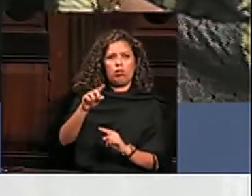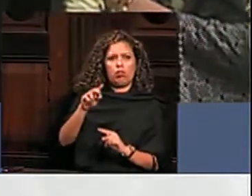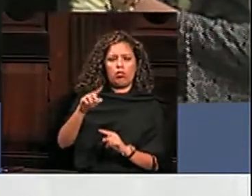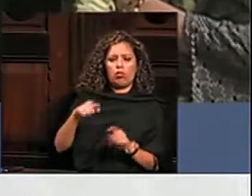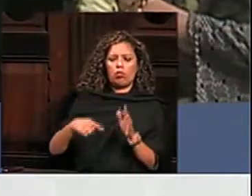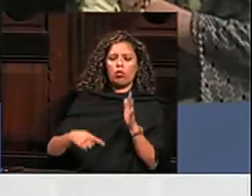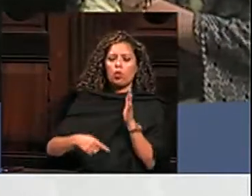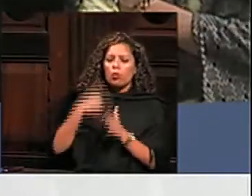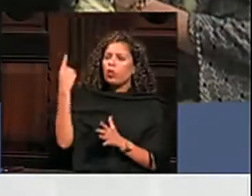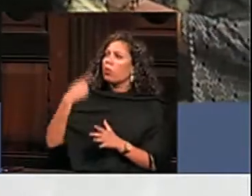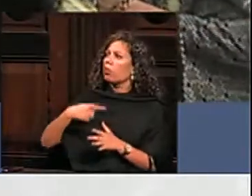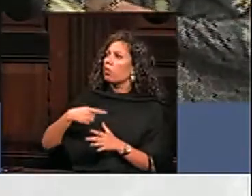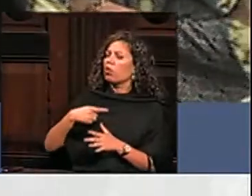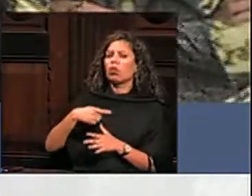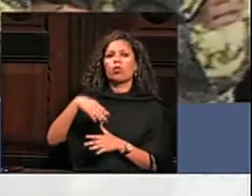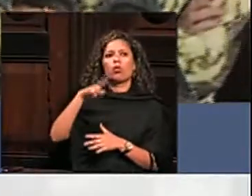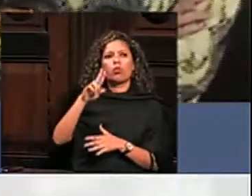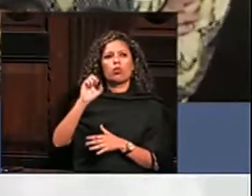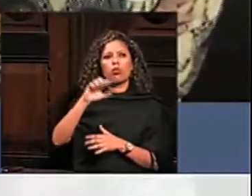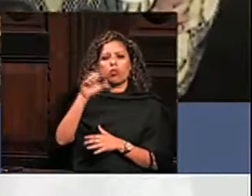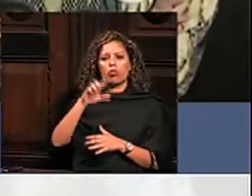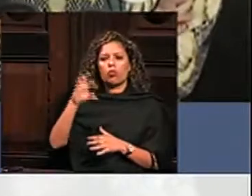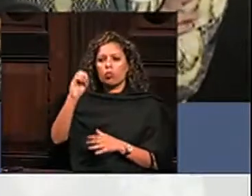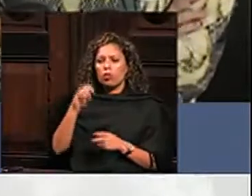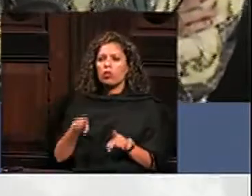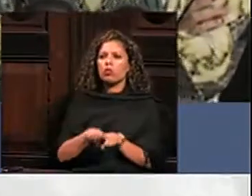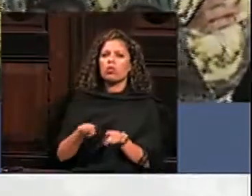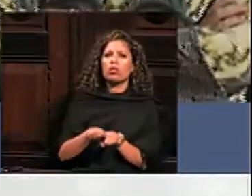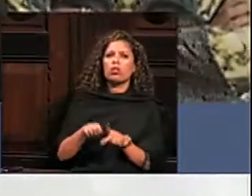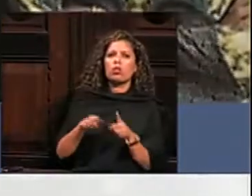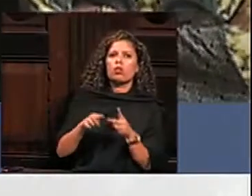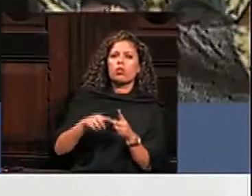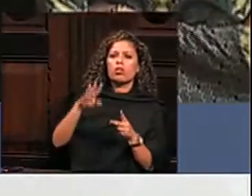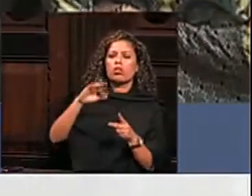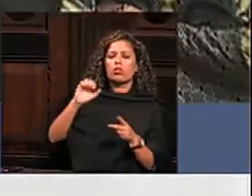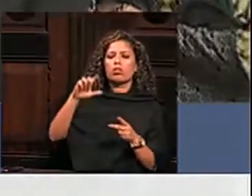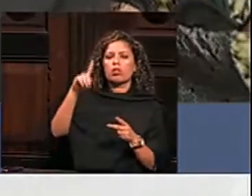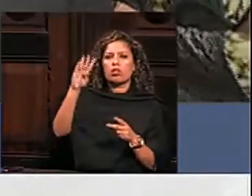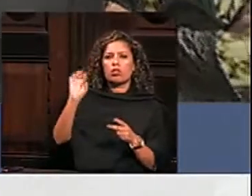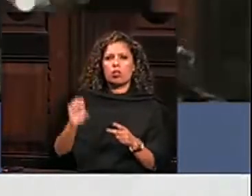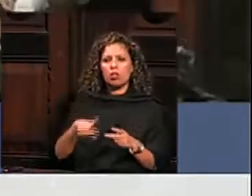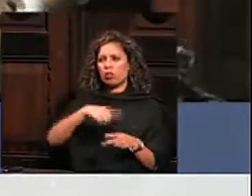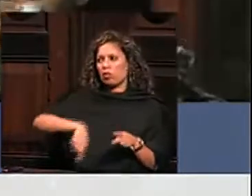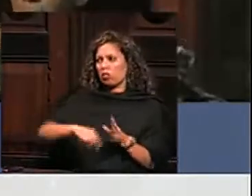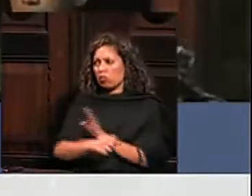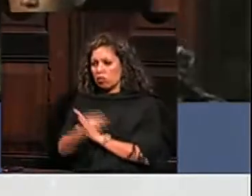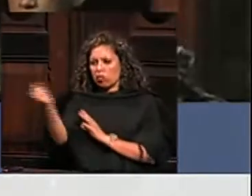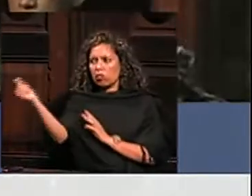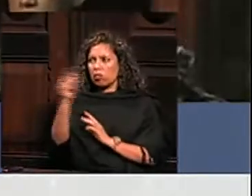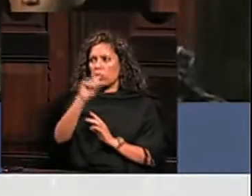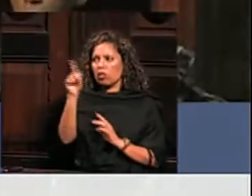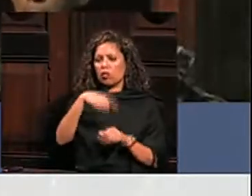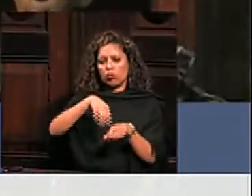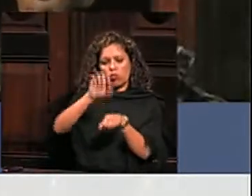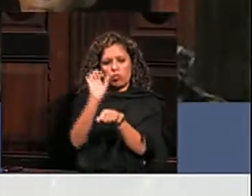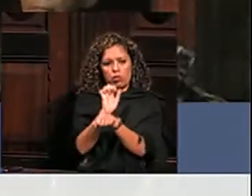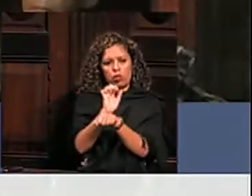uma prioridade para a Zona Oeste e para todo o Estado do Rio de Janeiro. Obrigado. Senhor presidente.